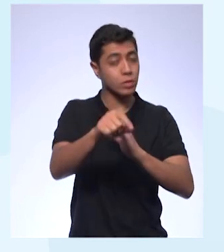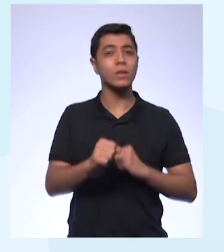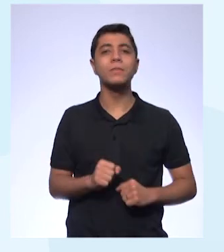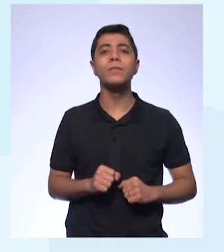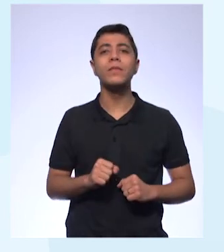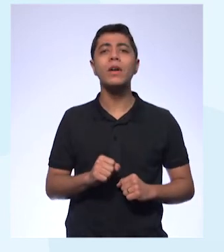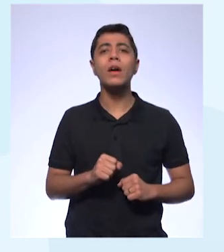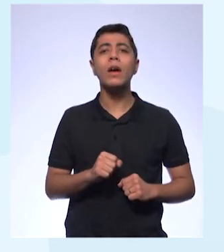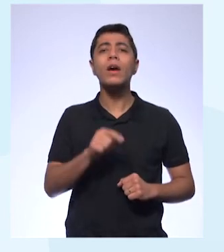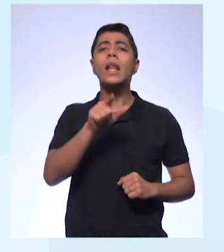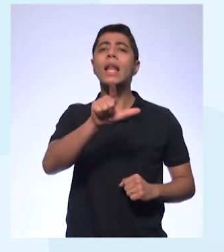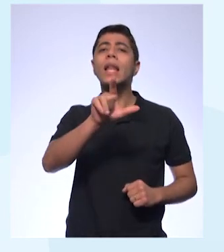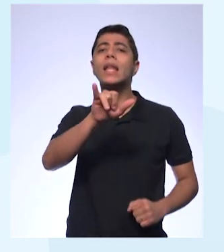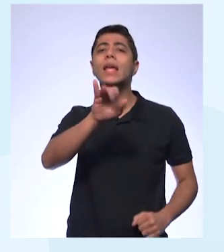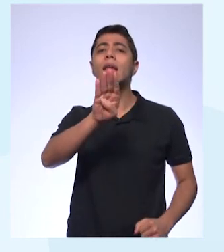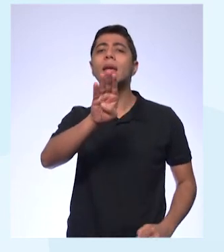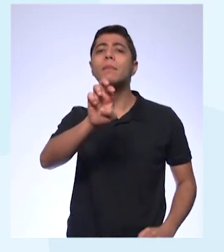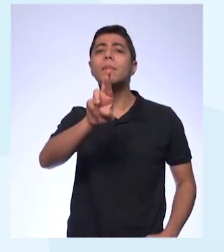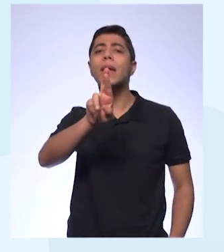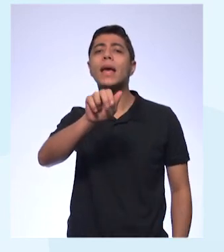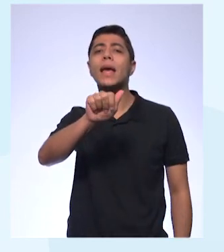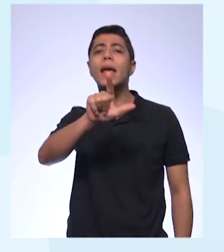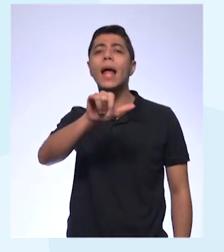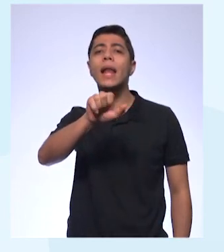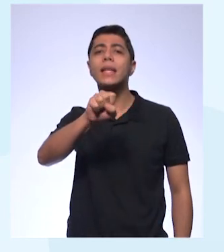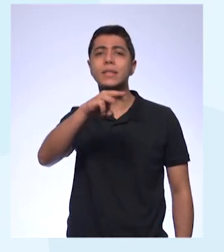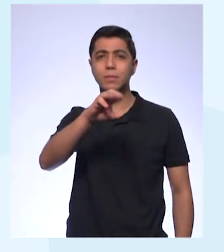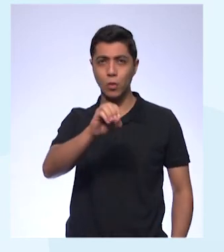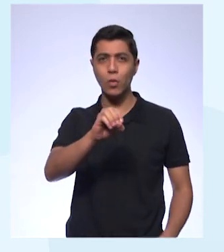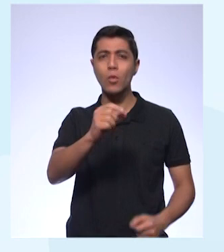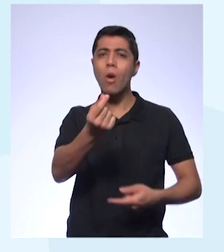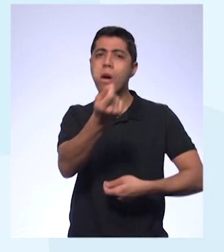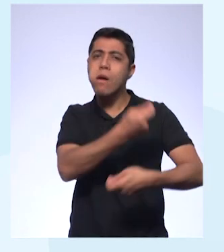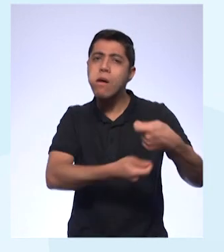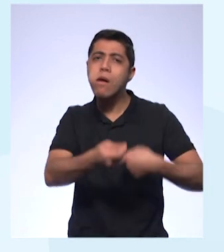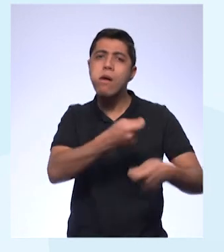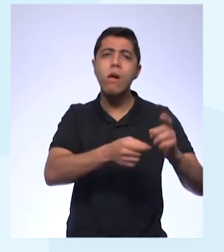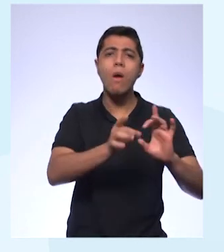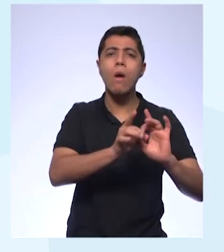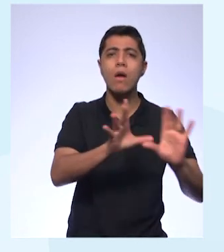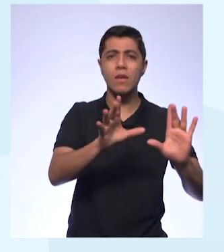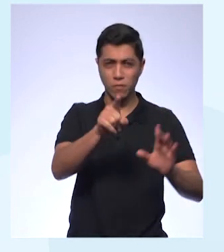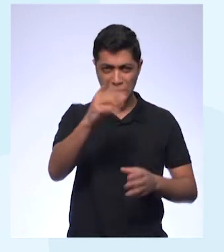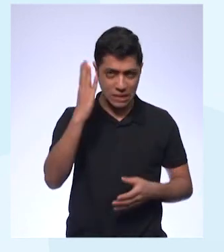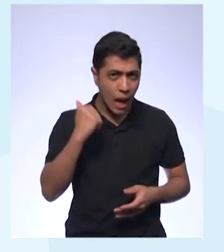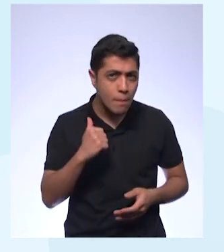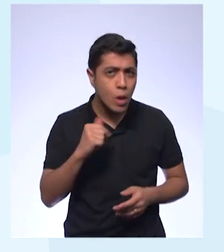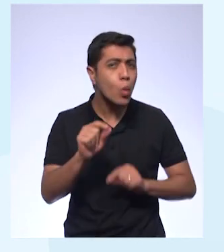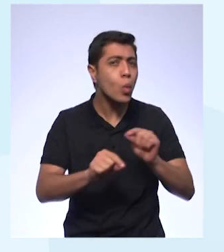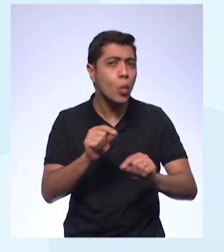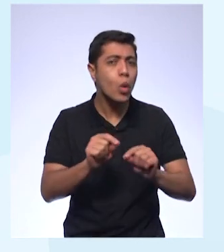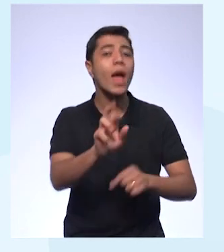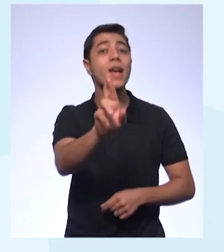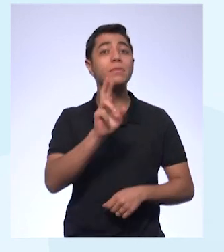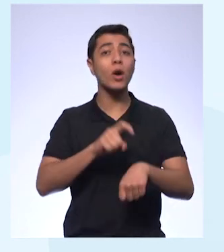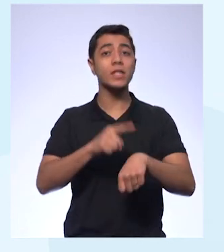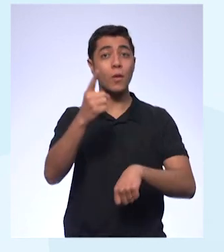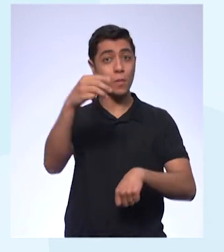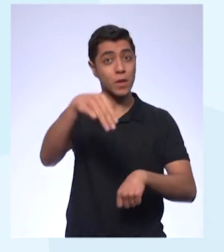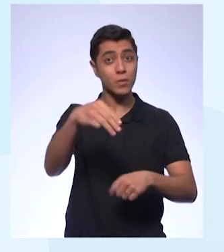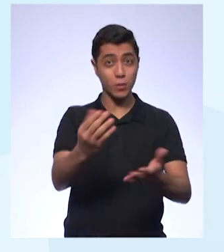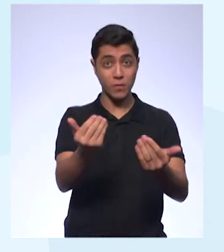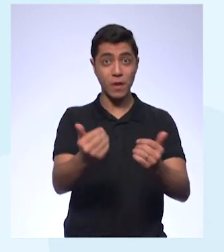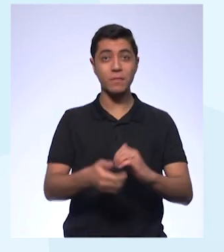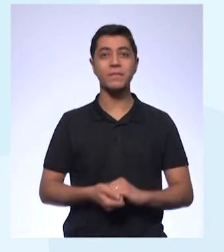do liberalismo? Então, se você sabe, aponta para a gente lá no nosso chat. Aí vai ficar aberto 1 minutinho para você colocar a